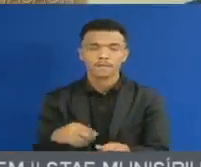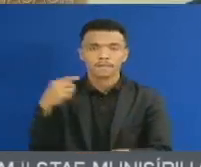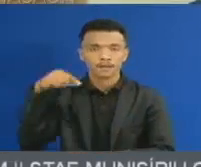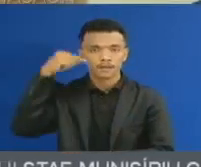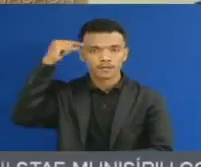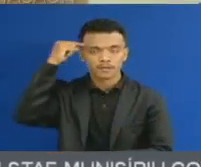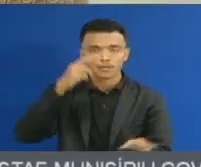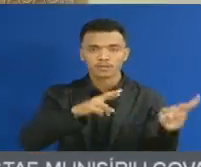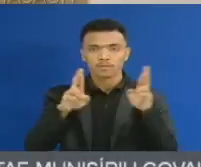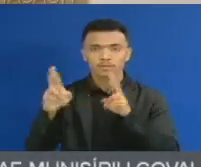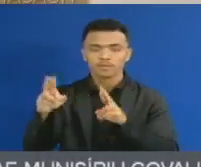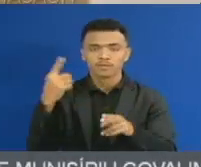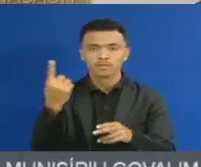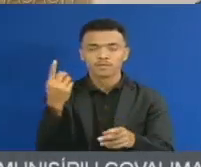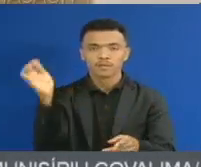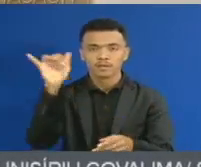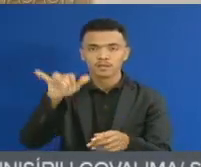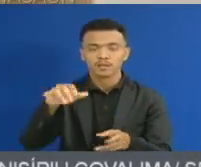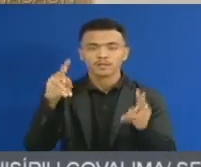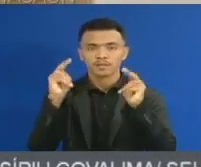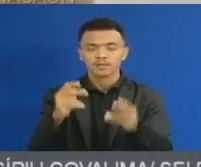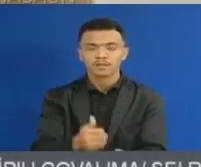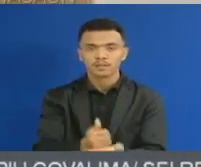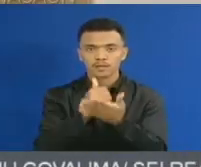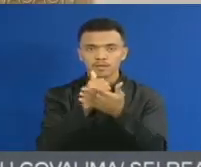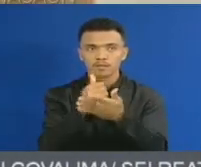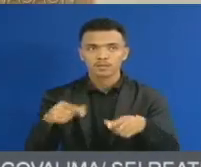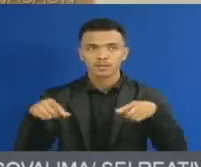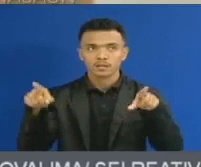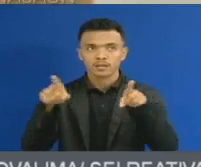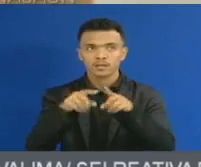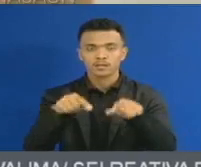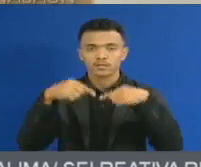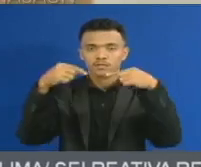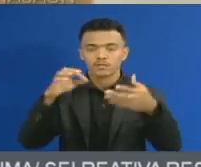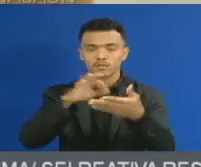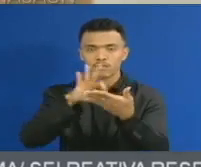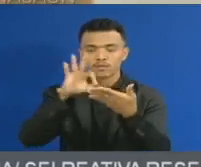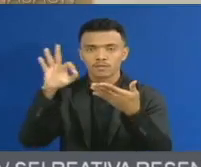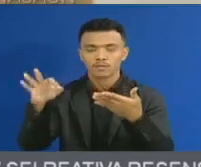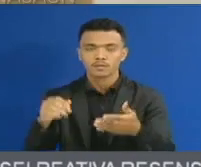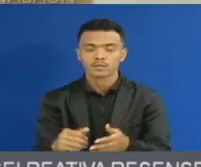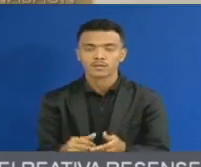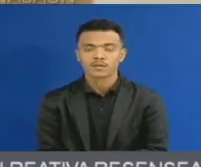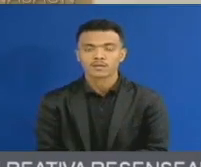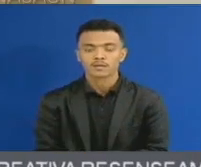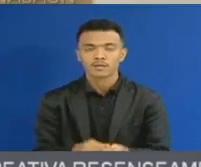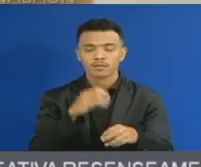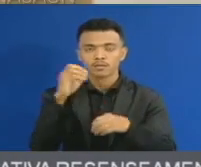fatem para depois, se será precisa apoiar uma iha, por exemplo, essa formação com a ba countinha, formação com a